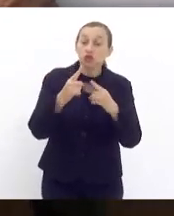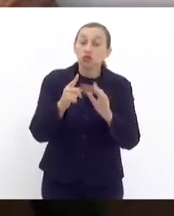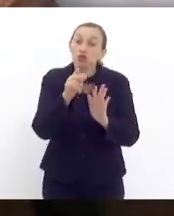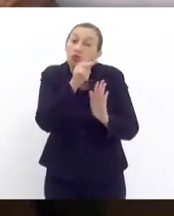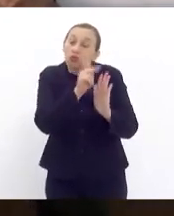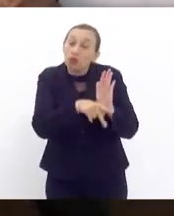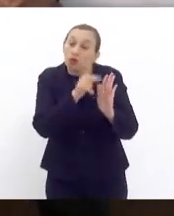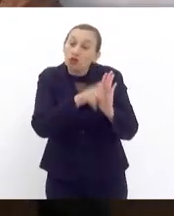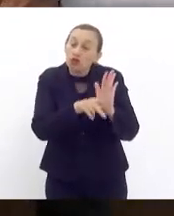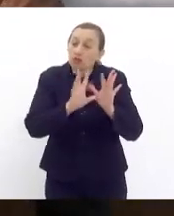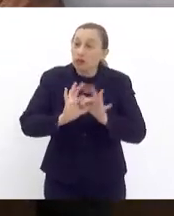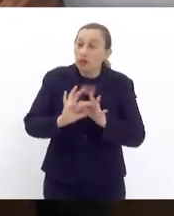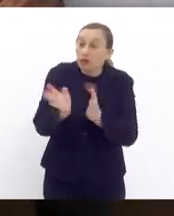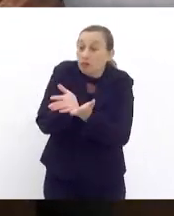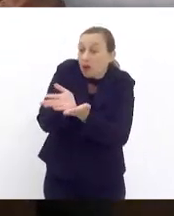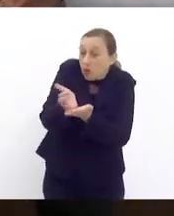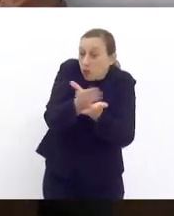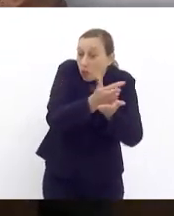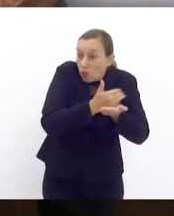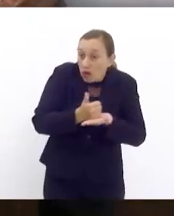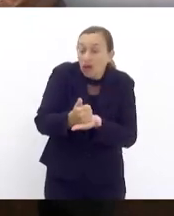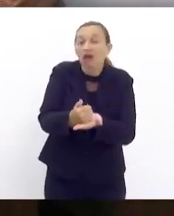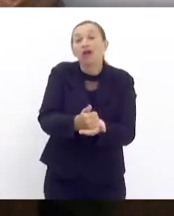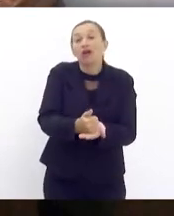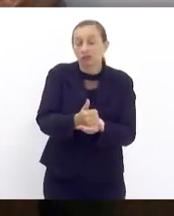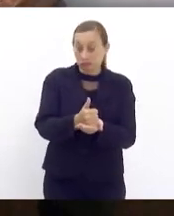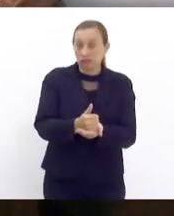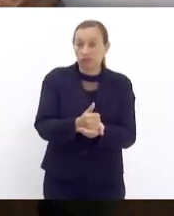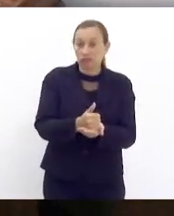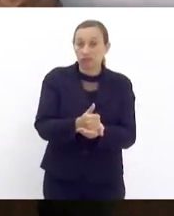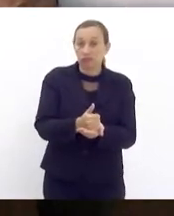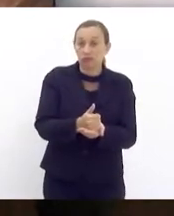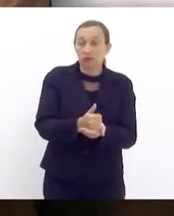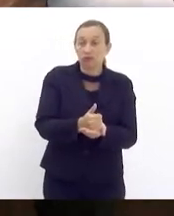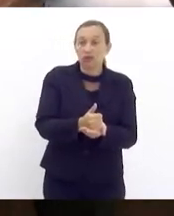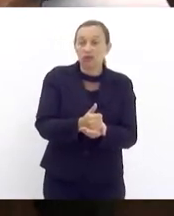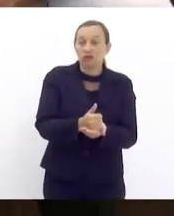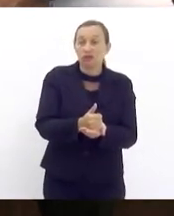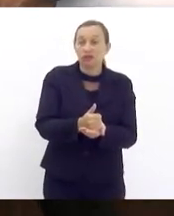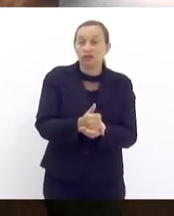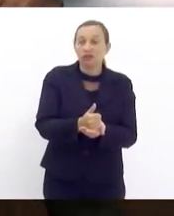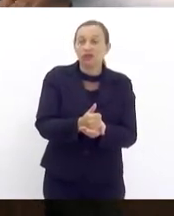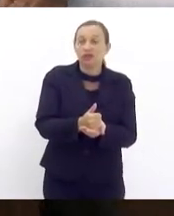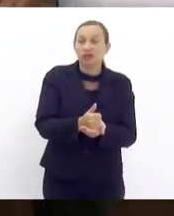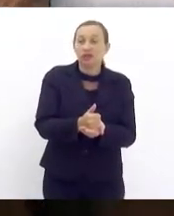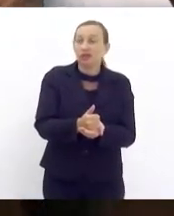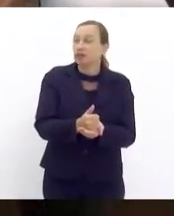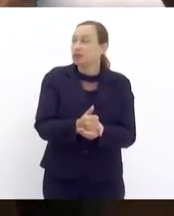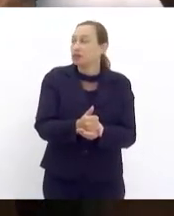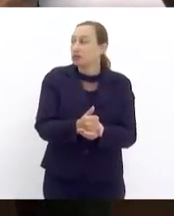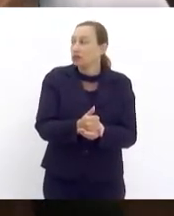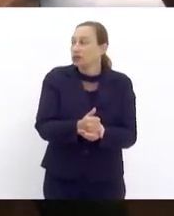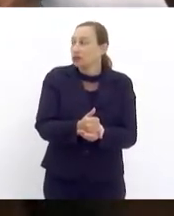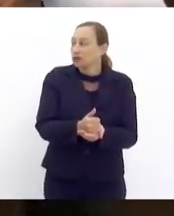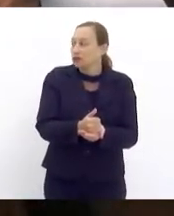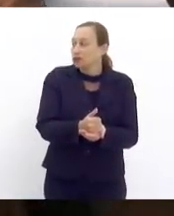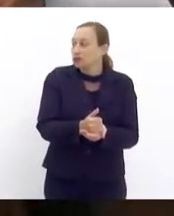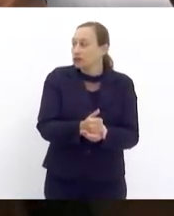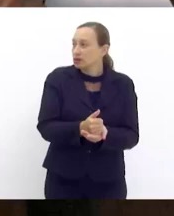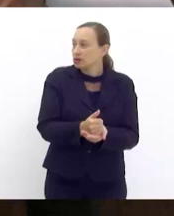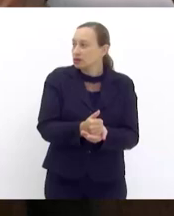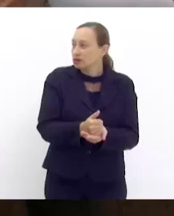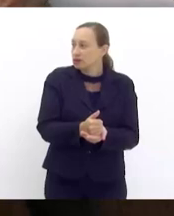para colher espaços providenciários passos de acolhimento